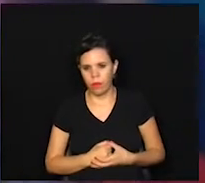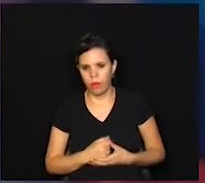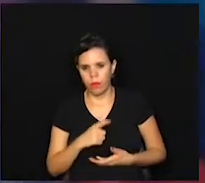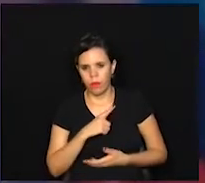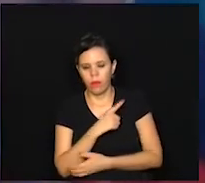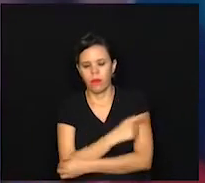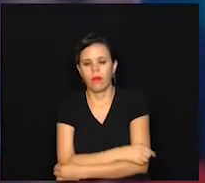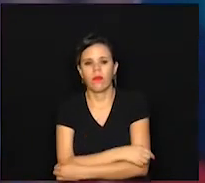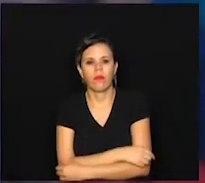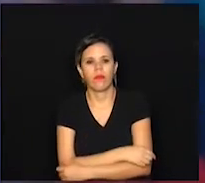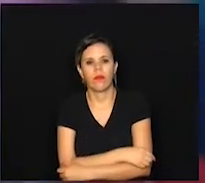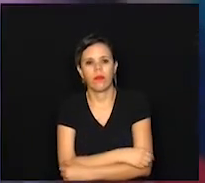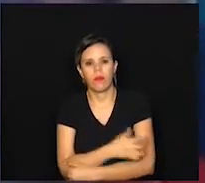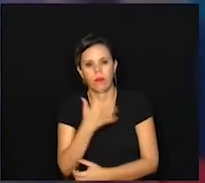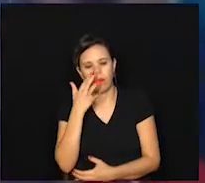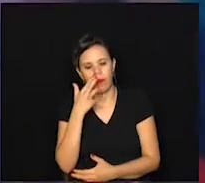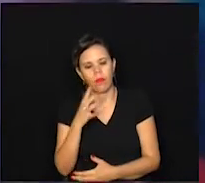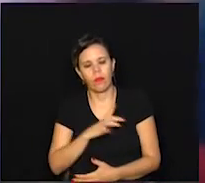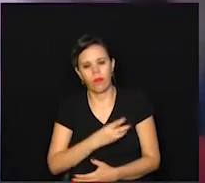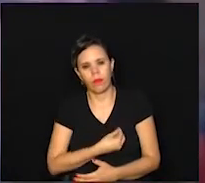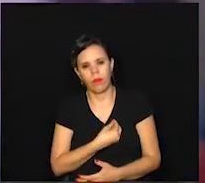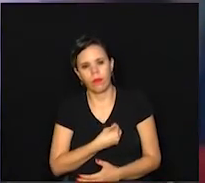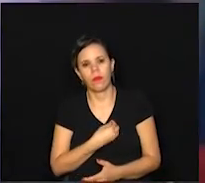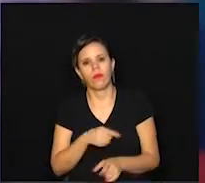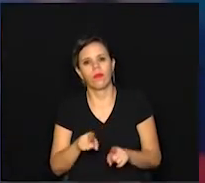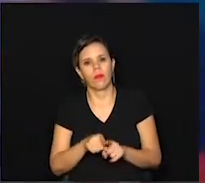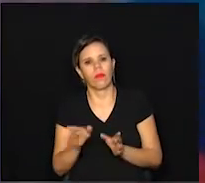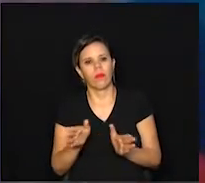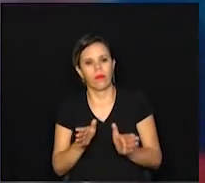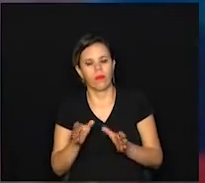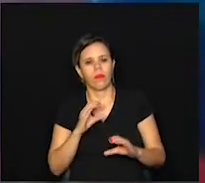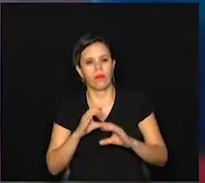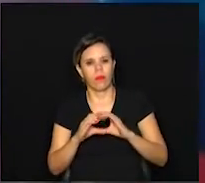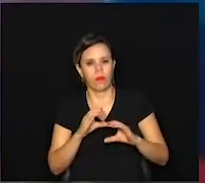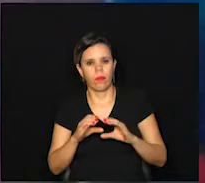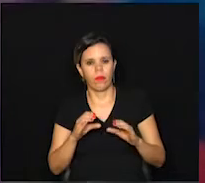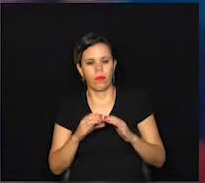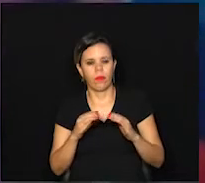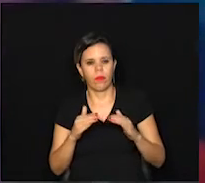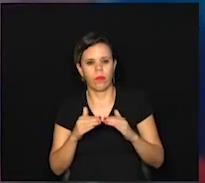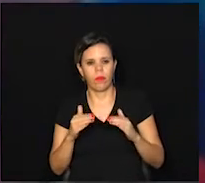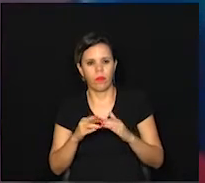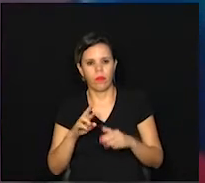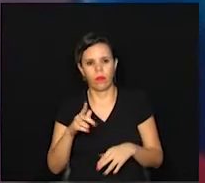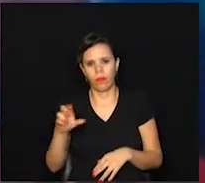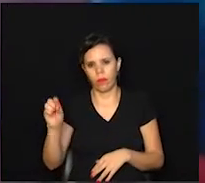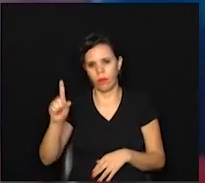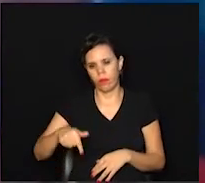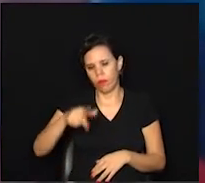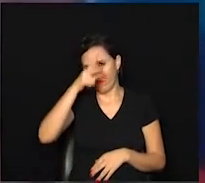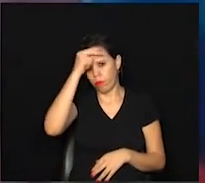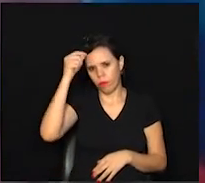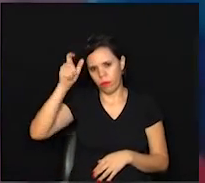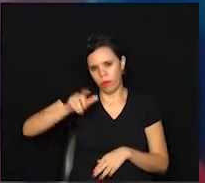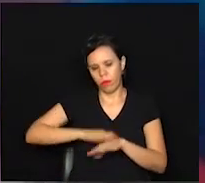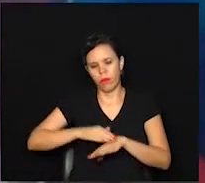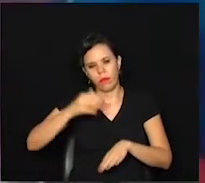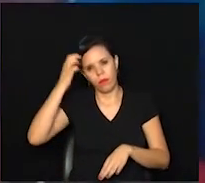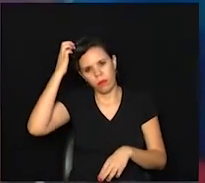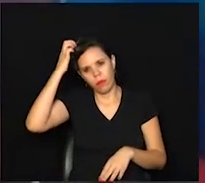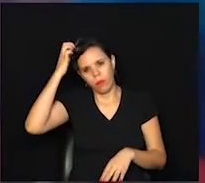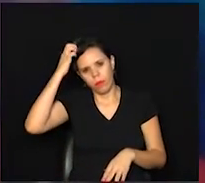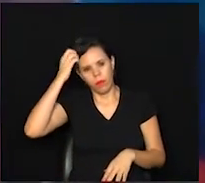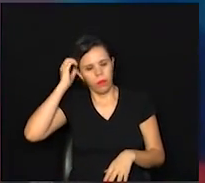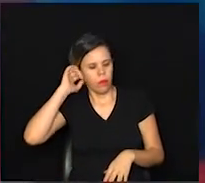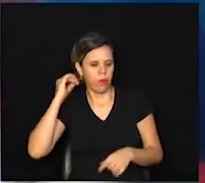Tenho a impressão de que existe uma viabilidade de algum canal, e concordo com o Rogério, é o prefeito, né? Até porque, exatamente, a